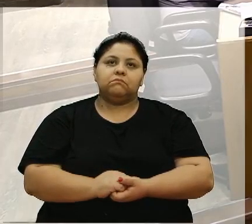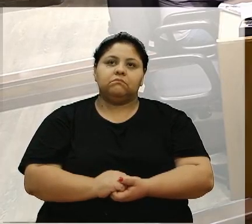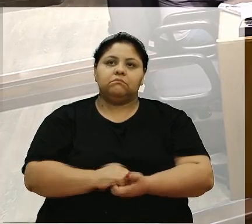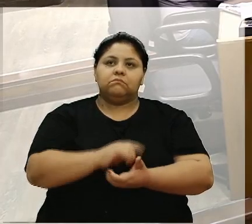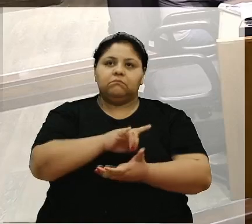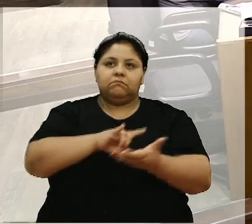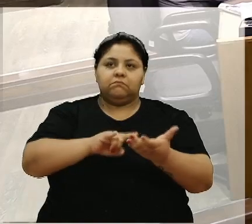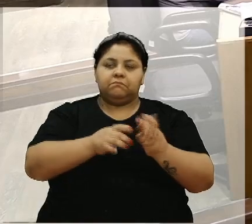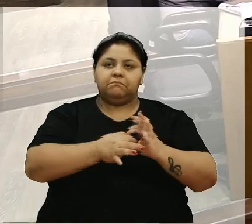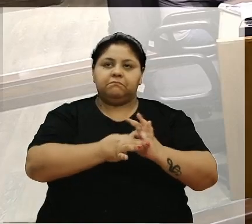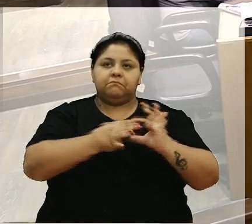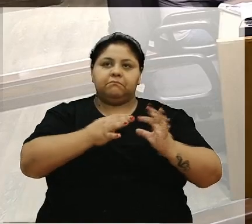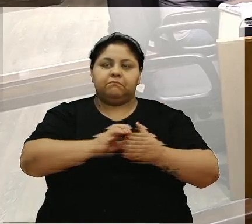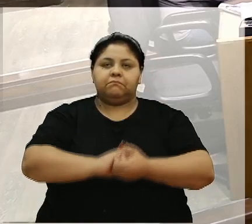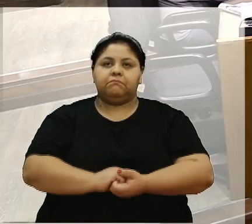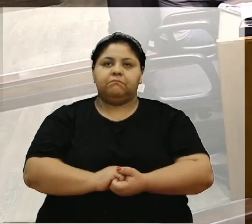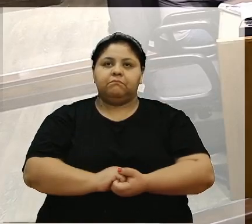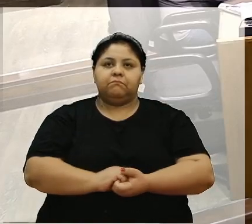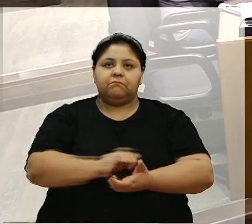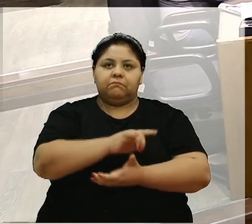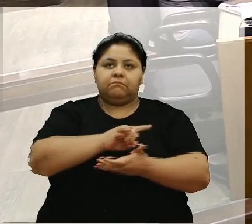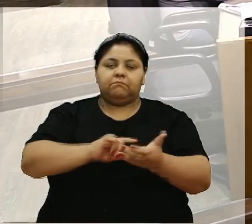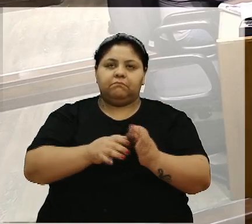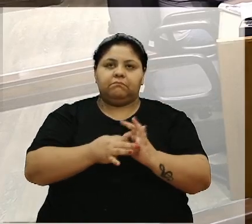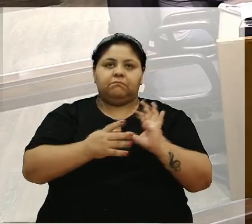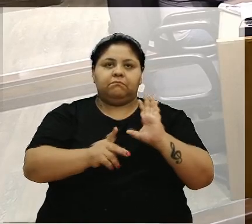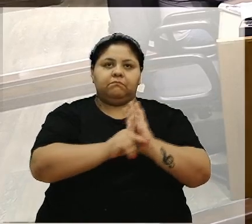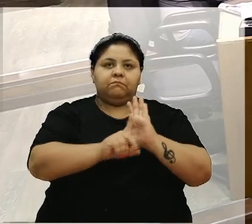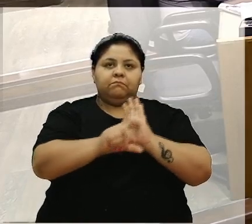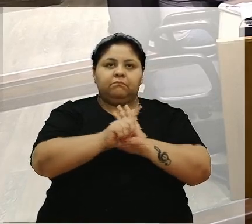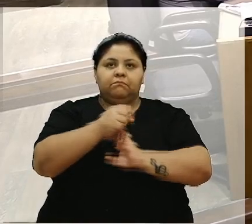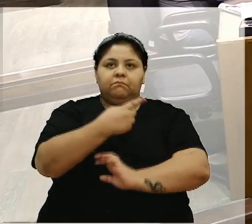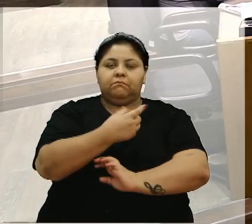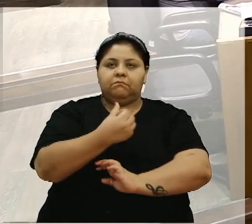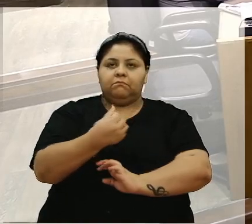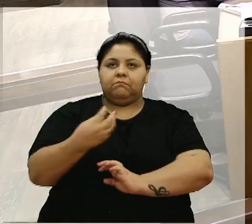Parecer é favorável. Parecer favorável ao projeto de lei número